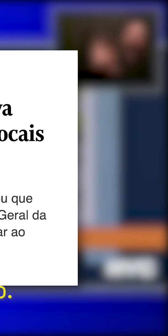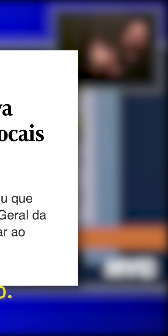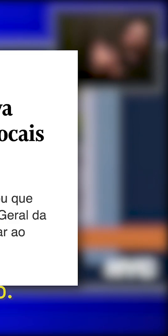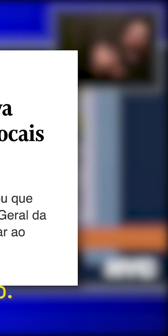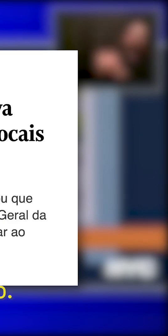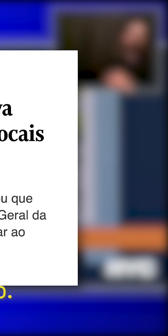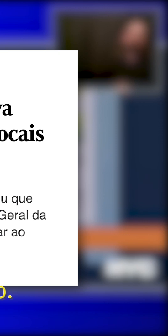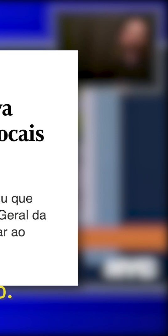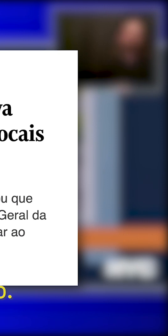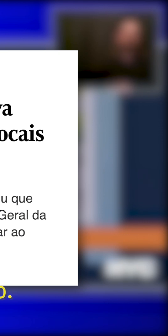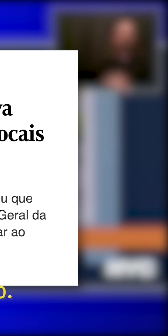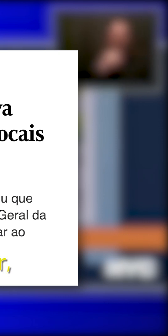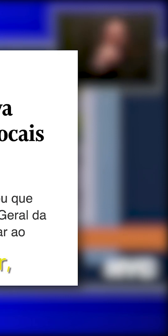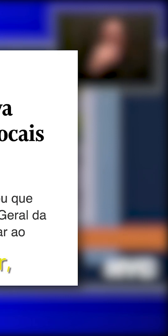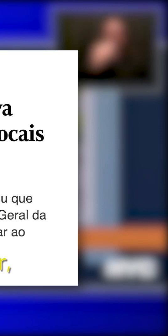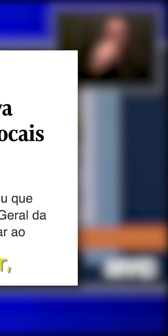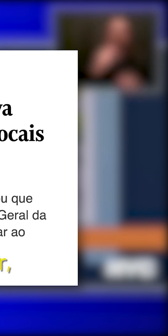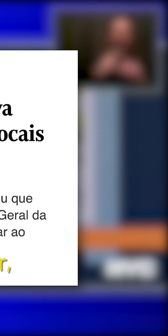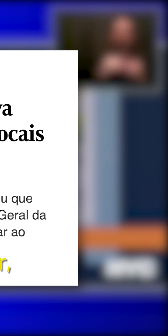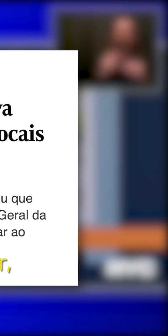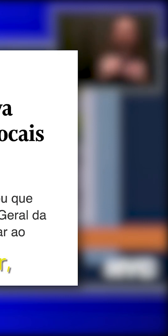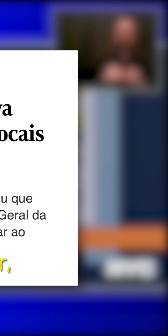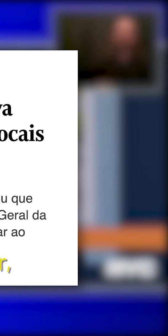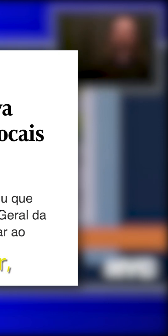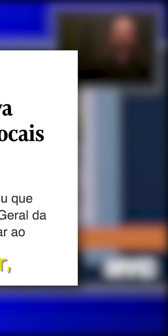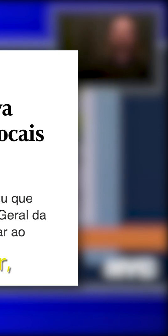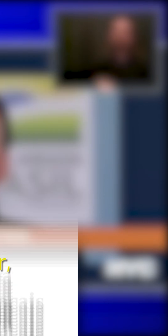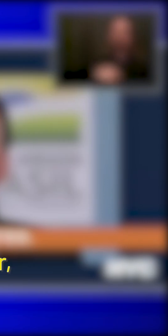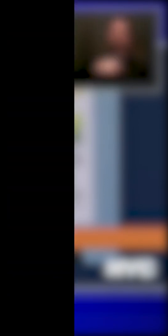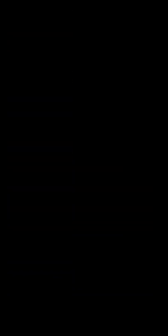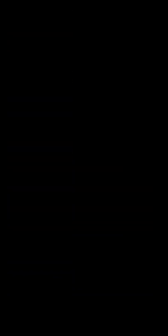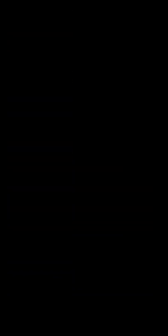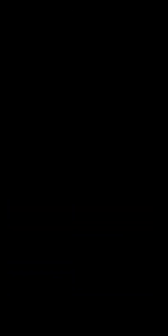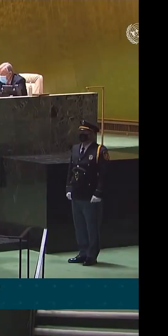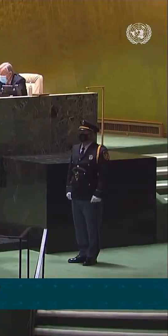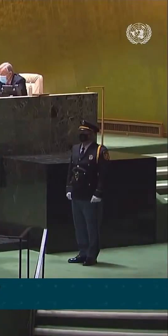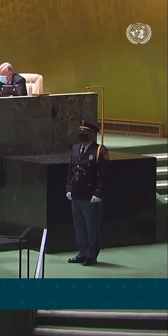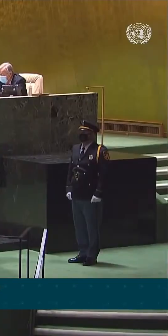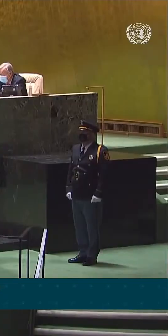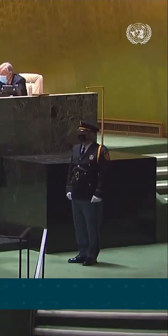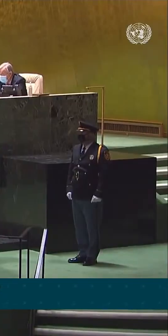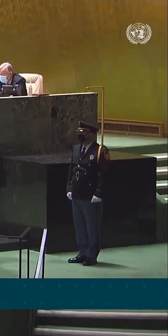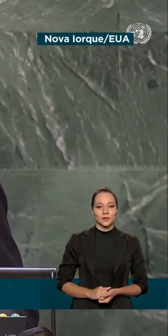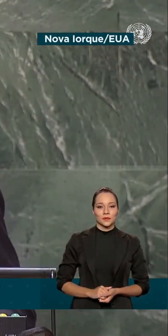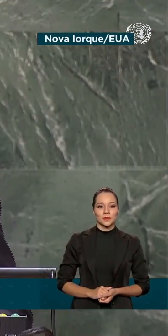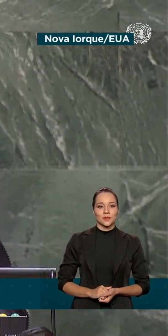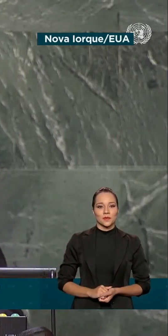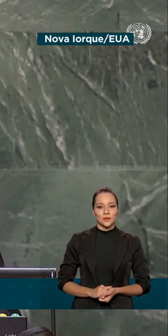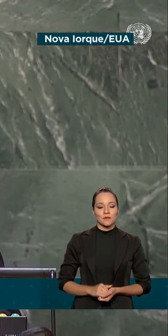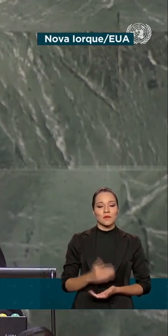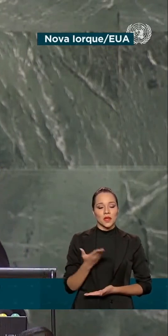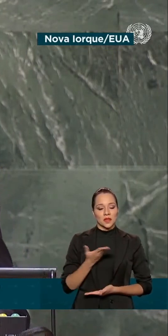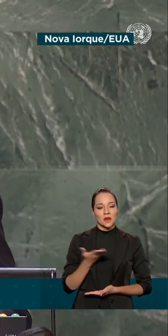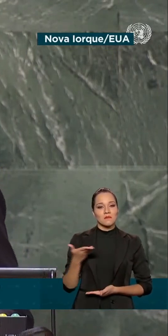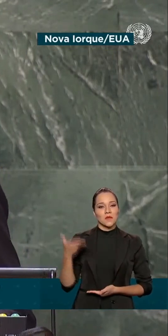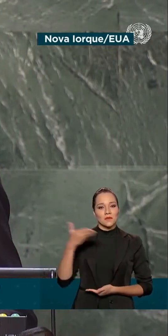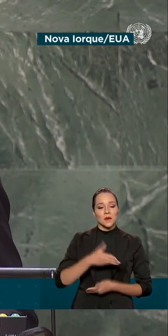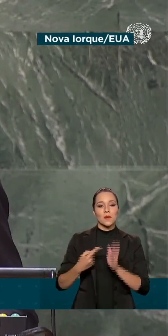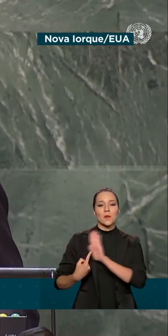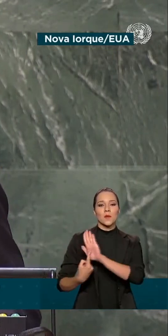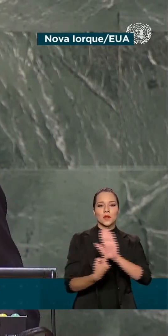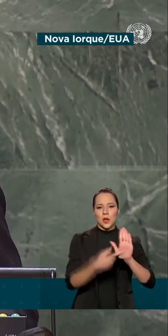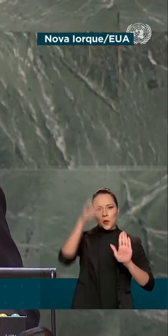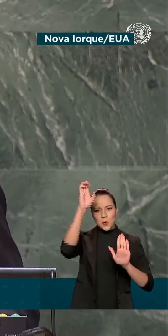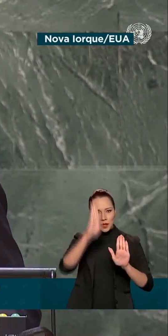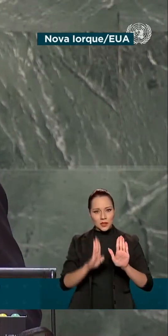and coming back na ilha de viram habilidades né então Padre comem um oi vem aqui mostrar o